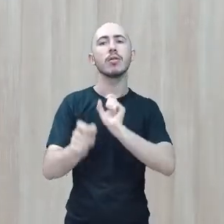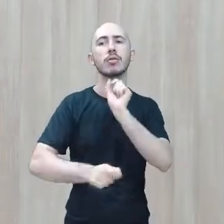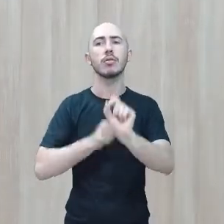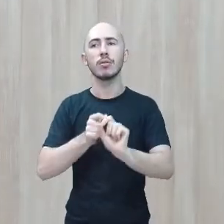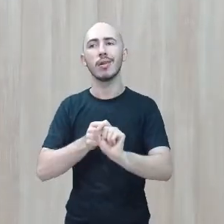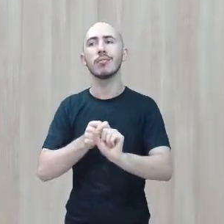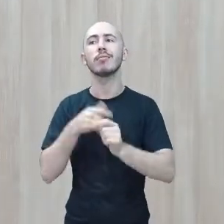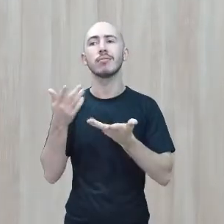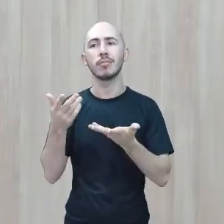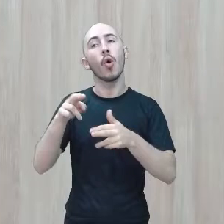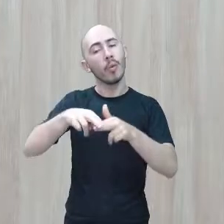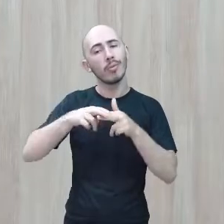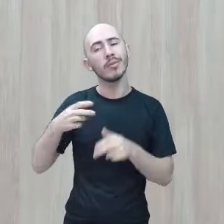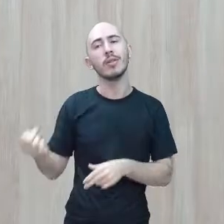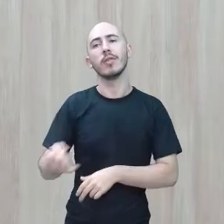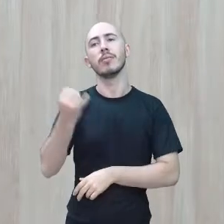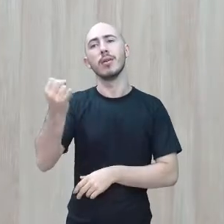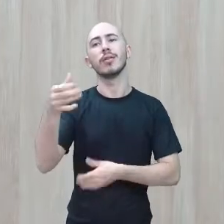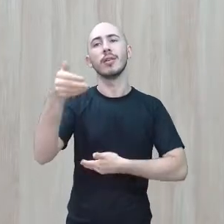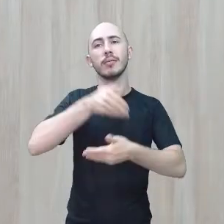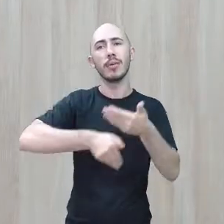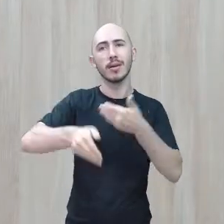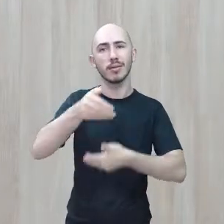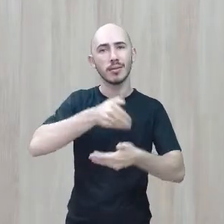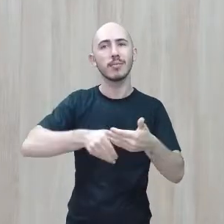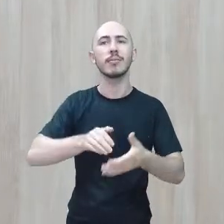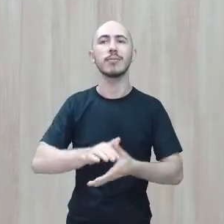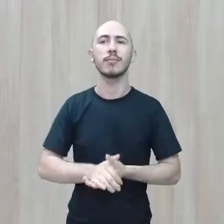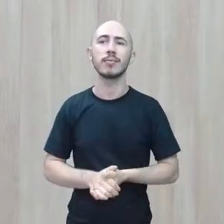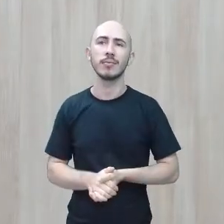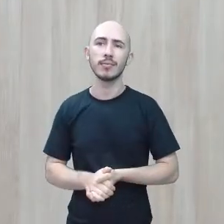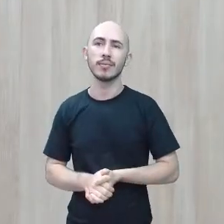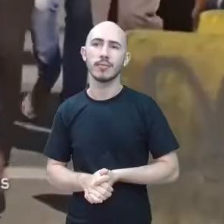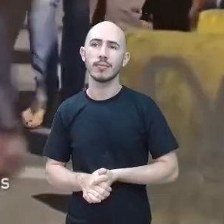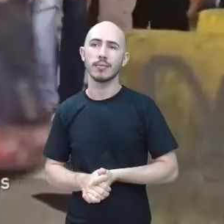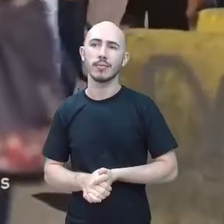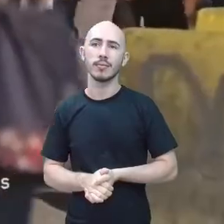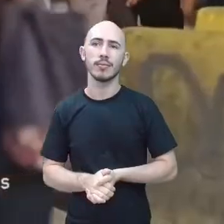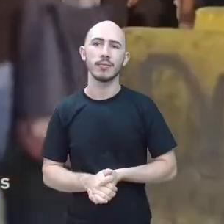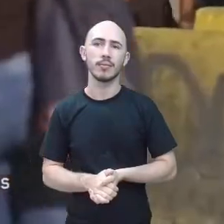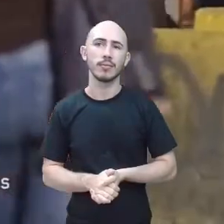é importante a gente participar